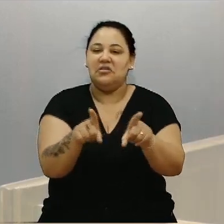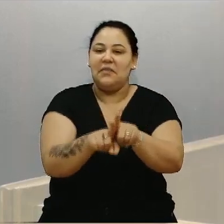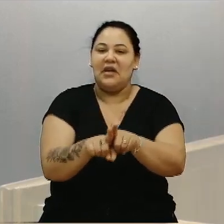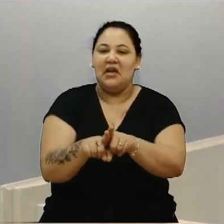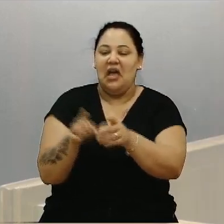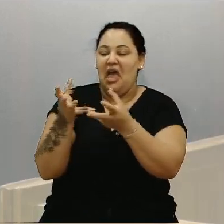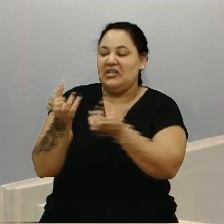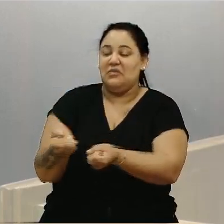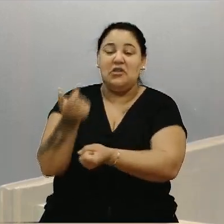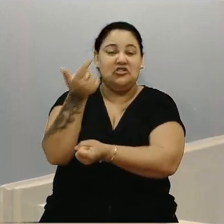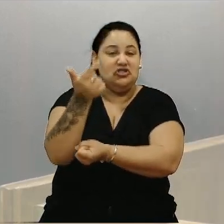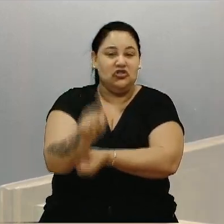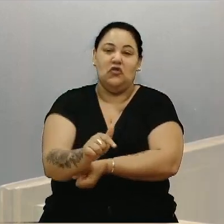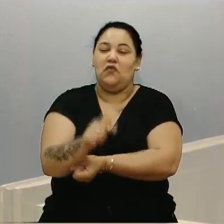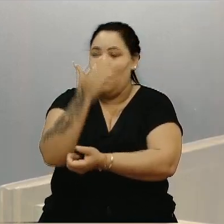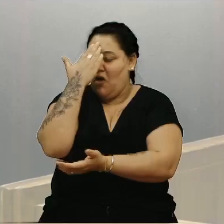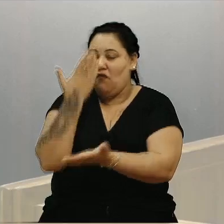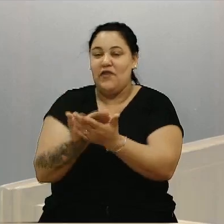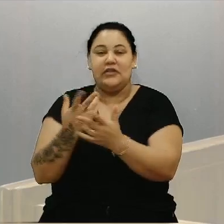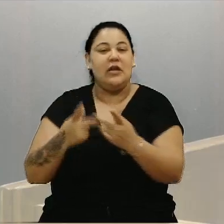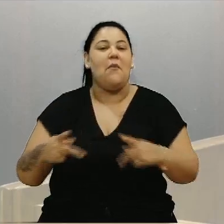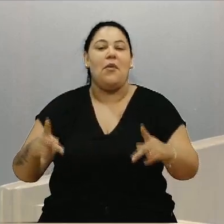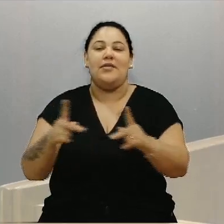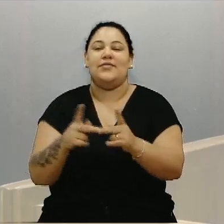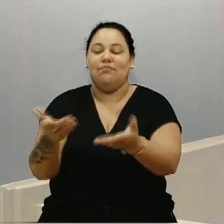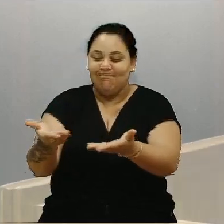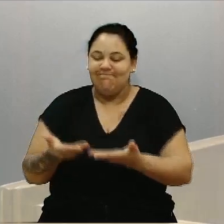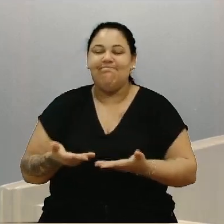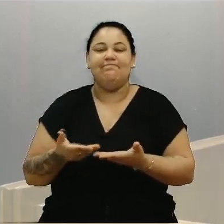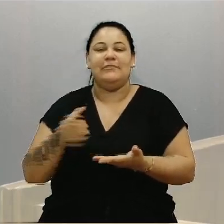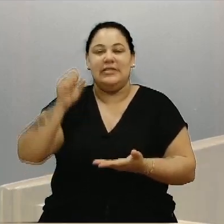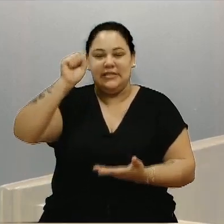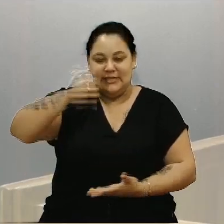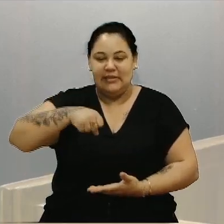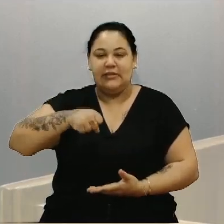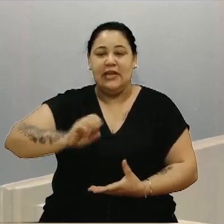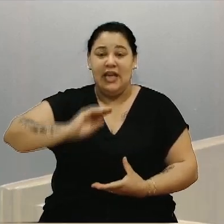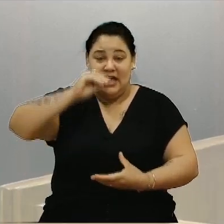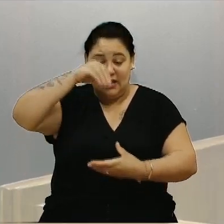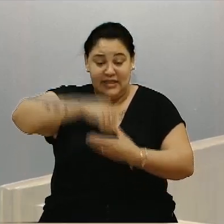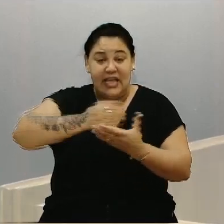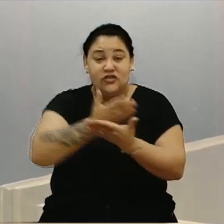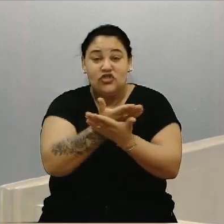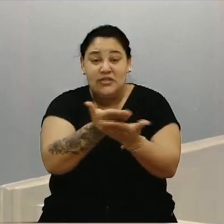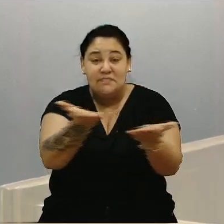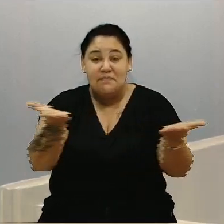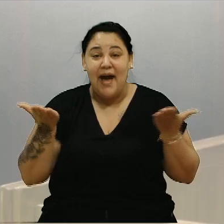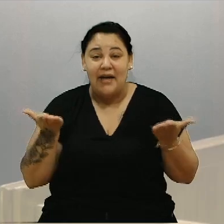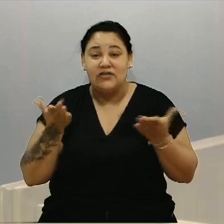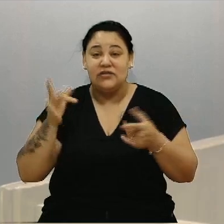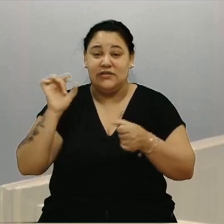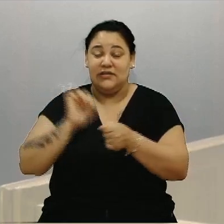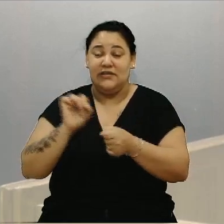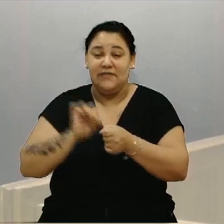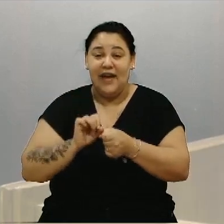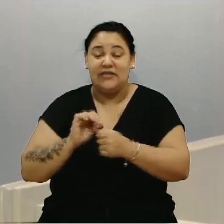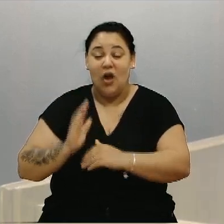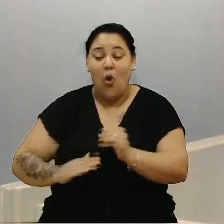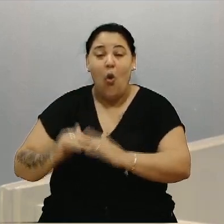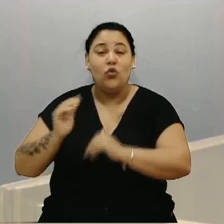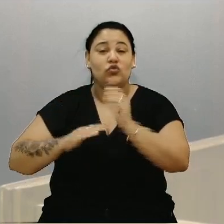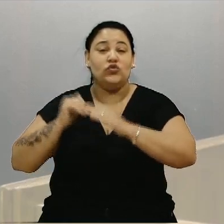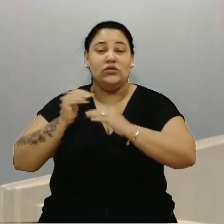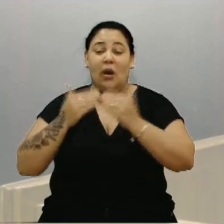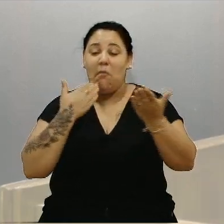receba novamente a confiança da população de que sim, é dentro desses espaços que se faz a construção de